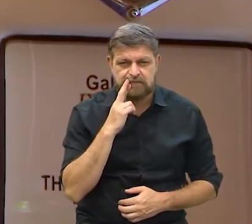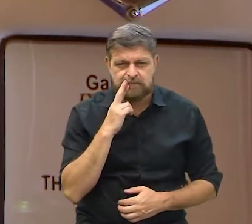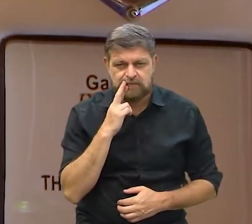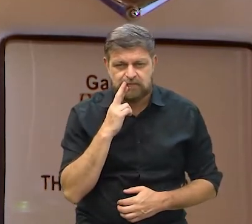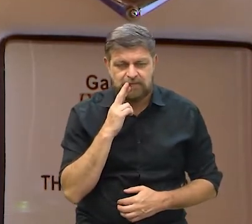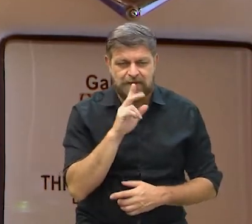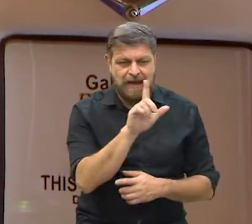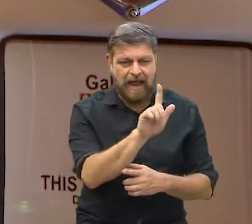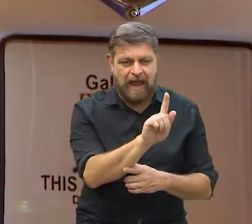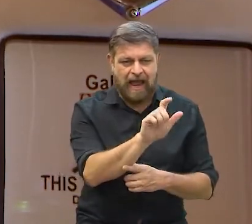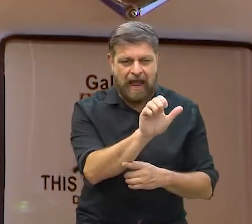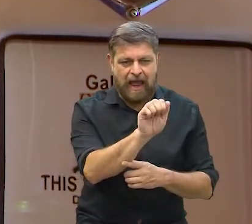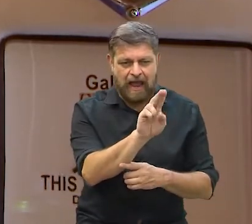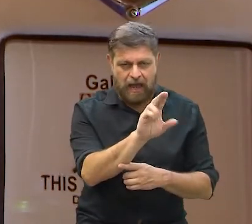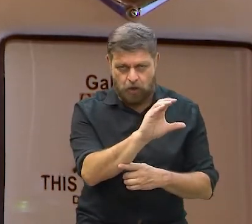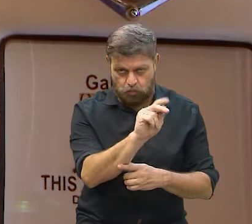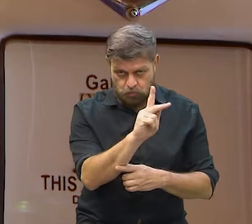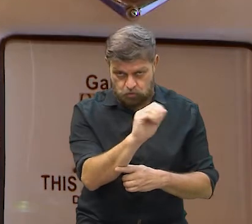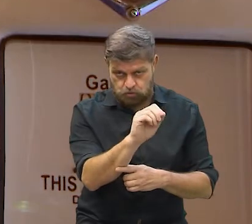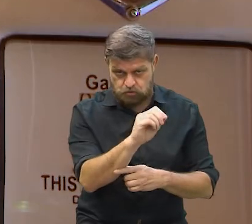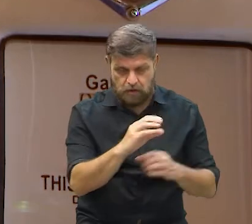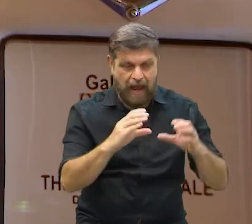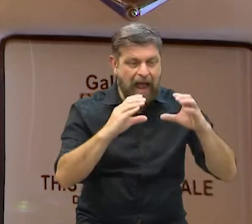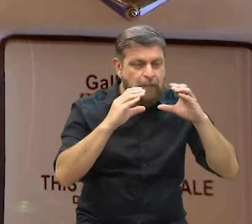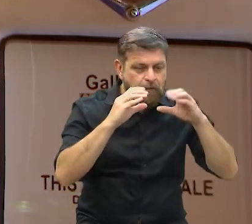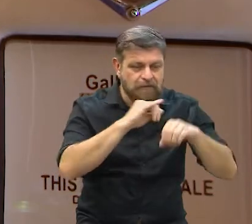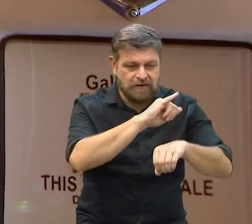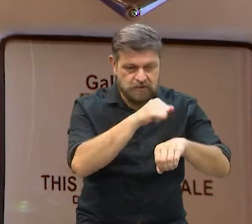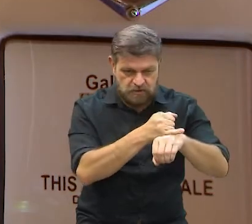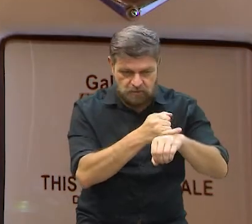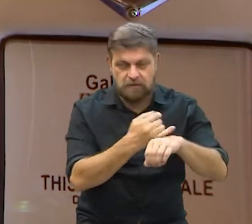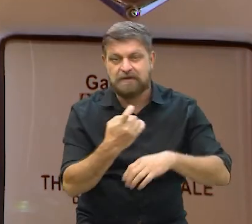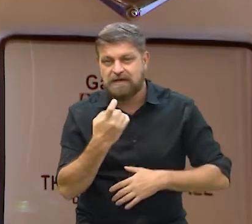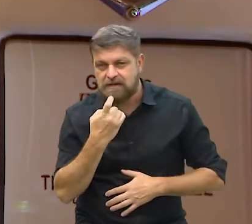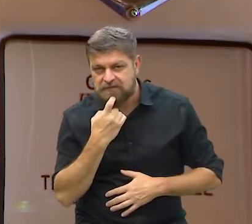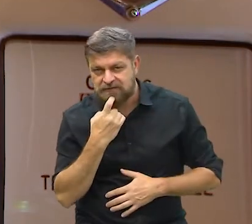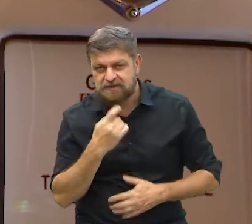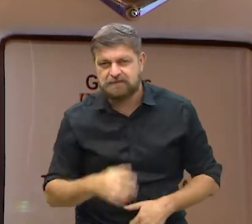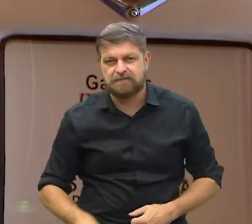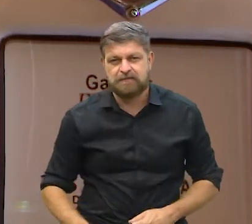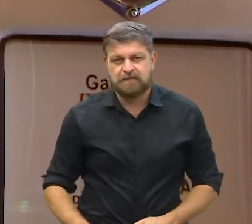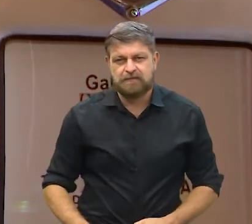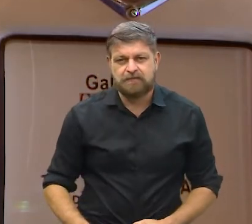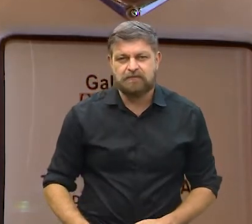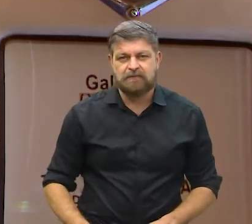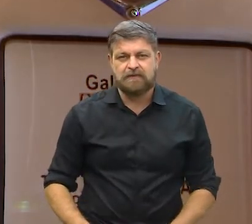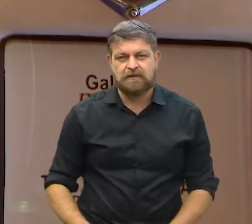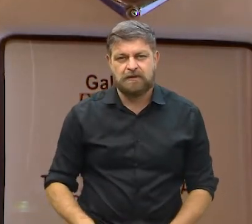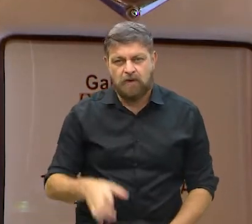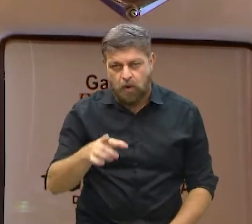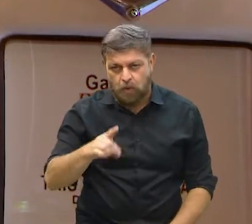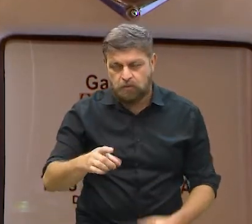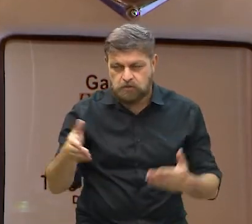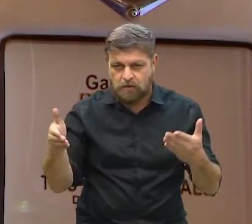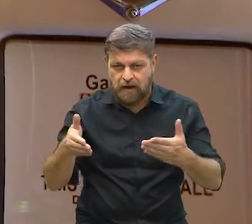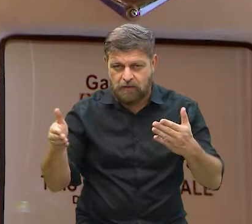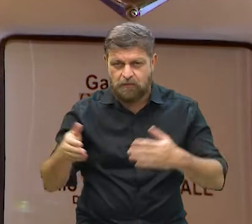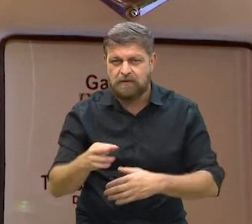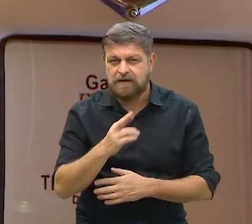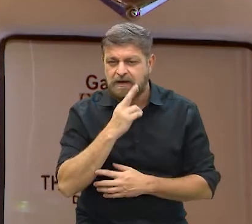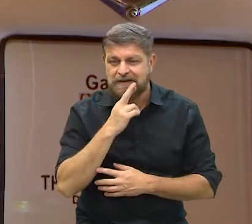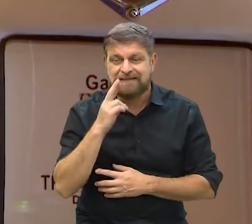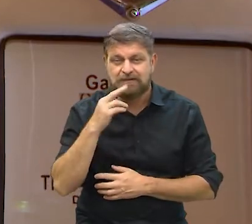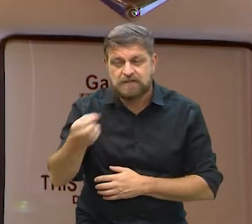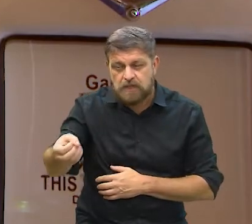Gaúchos Burger, né? Que a gente tem localizado em Jaguariúna e em Campinas, tá? E a gente, por último agora, esse restaurante é o restaurante